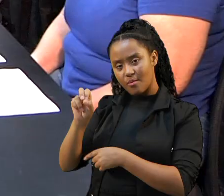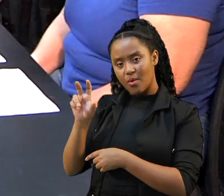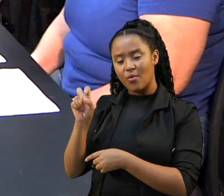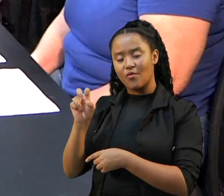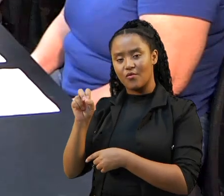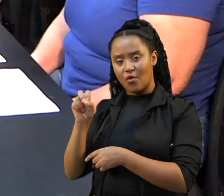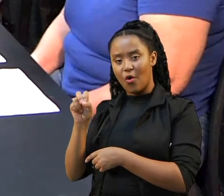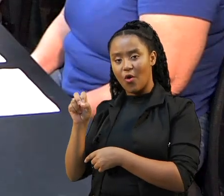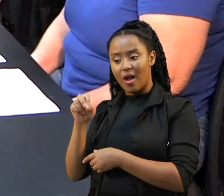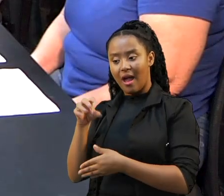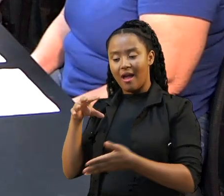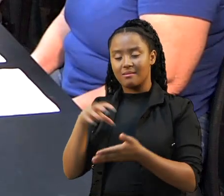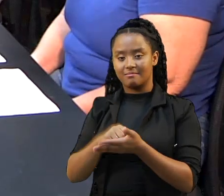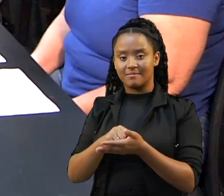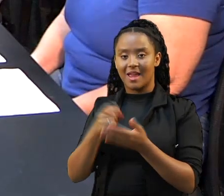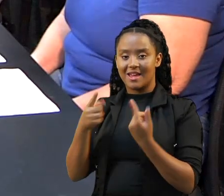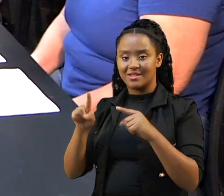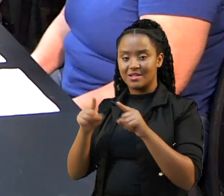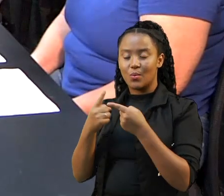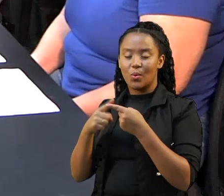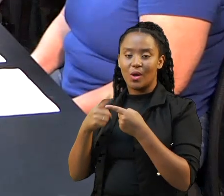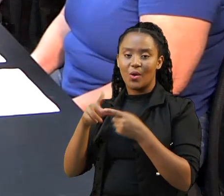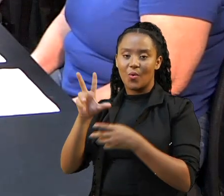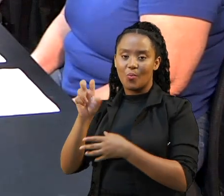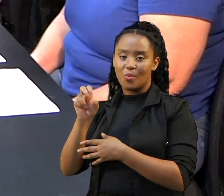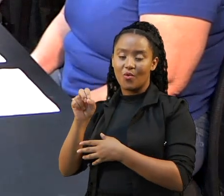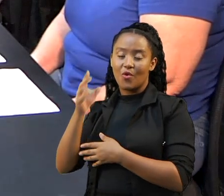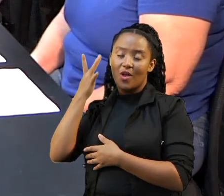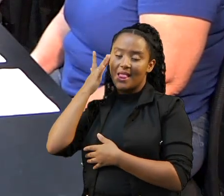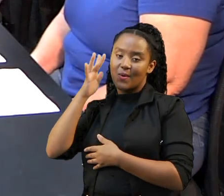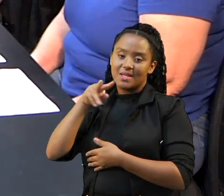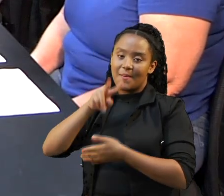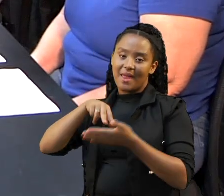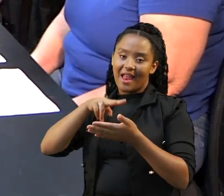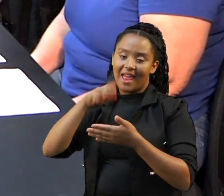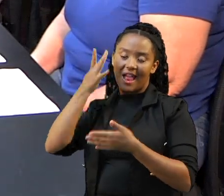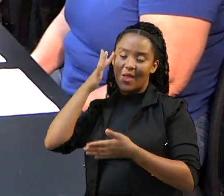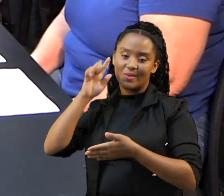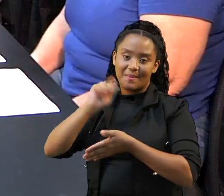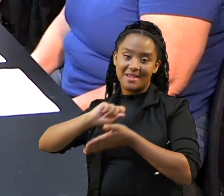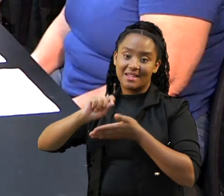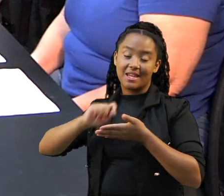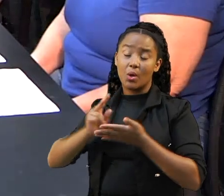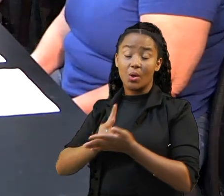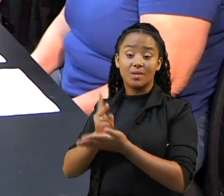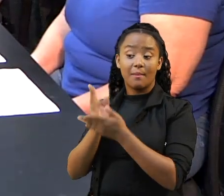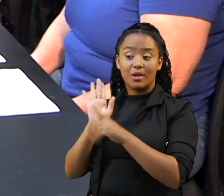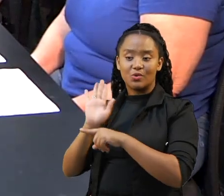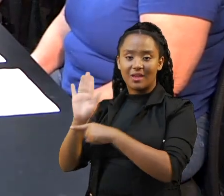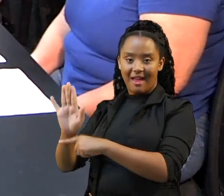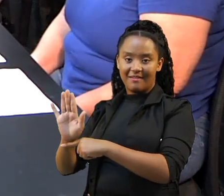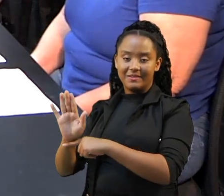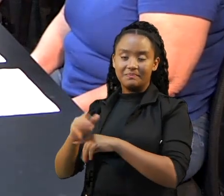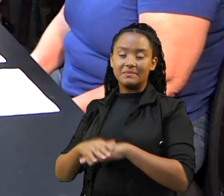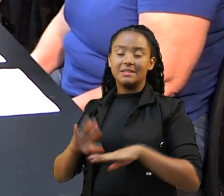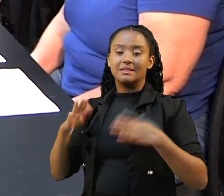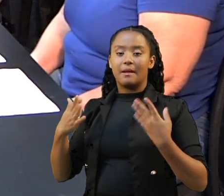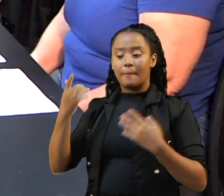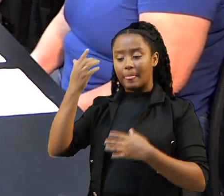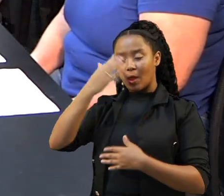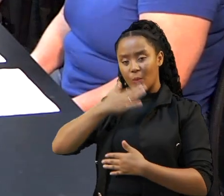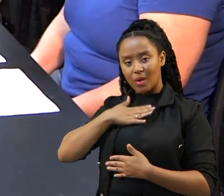músicas, porque meu avô, ele era semi-analfabeto. Ele era analfabeto, ele não sabia ler nem escrever. E aí, quando